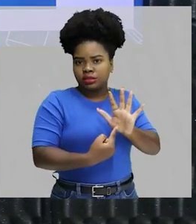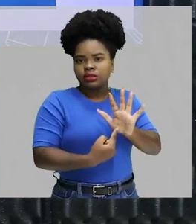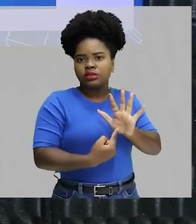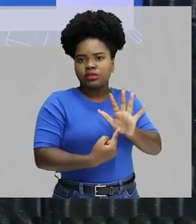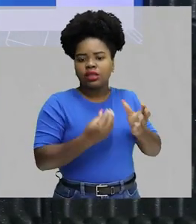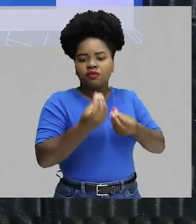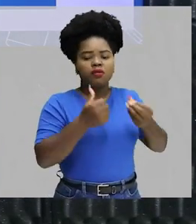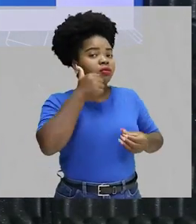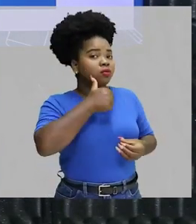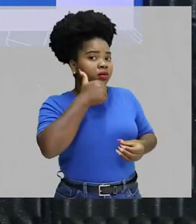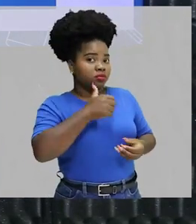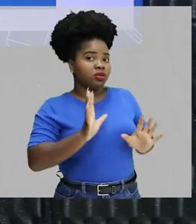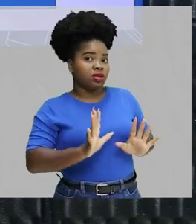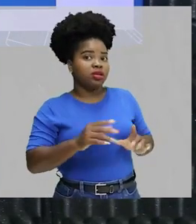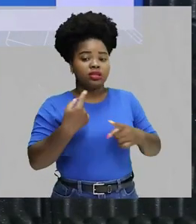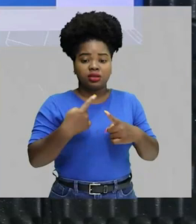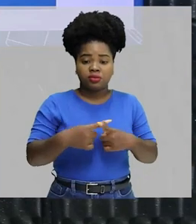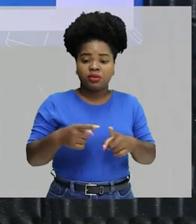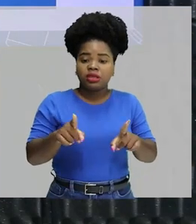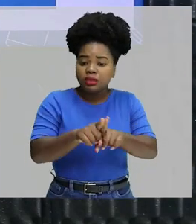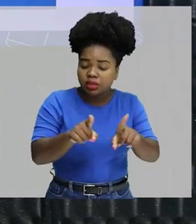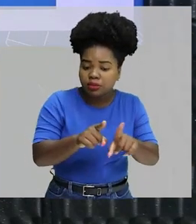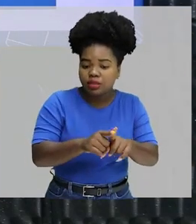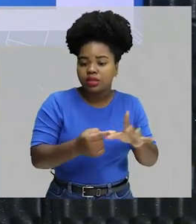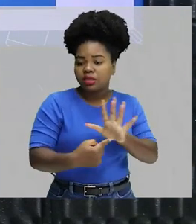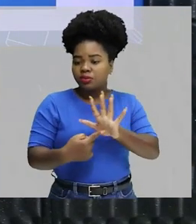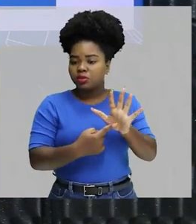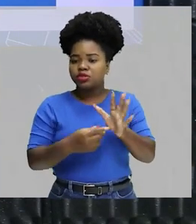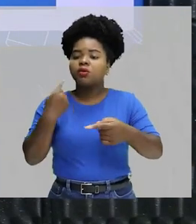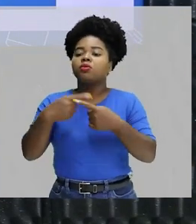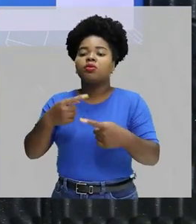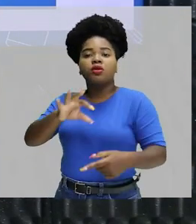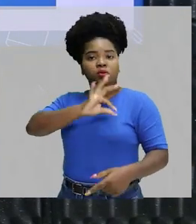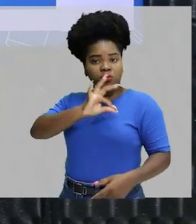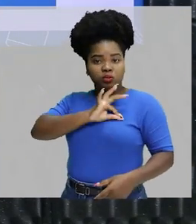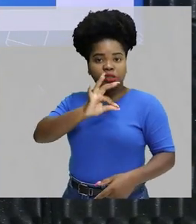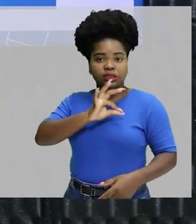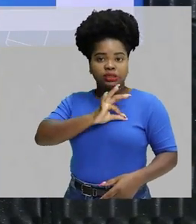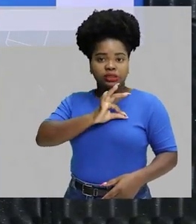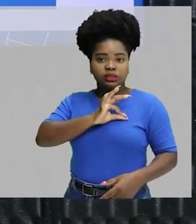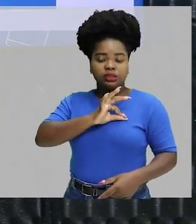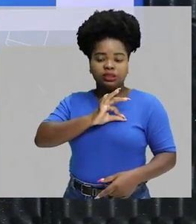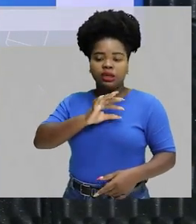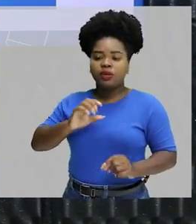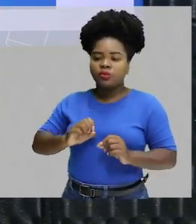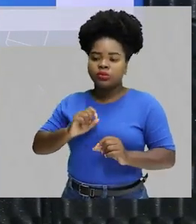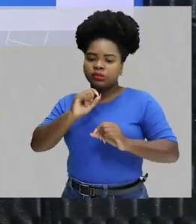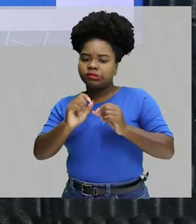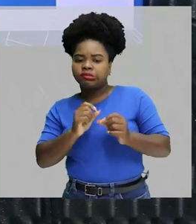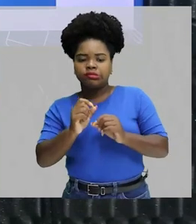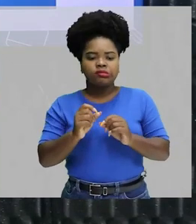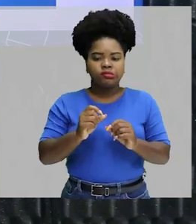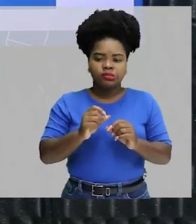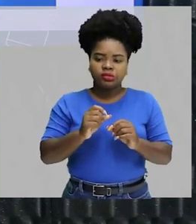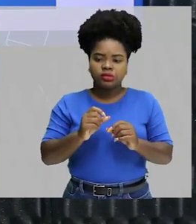daquele jeito você concorda com isso eu não enfim independente do crime Que ela possa ter cometido eu acredito que aquela situação ali de